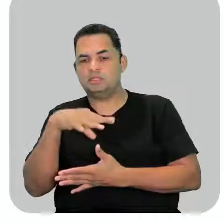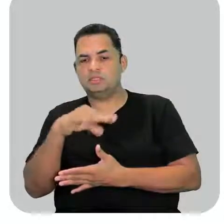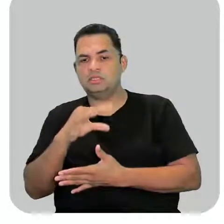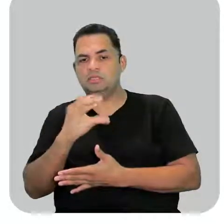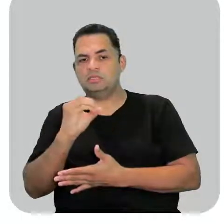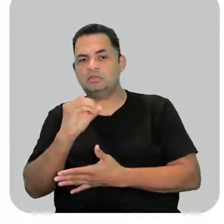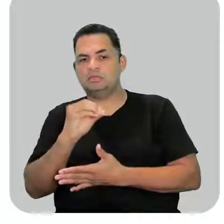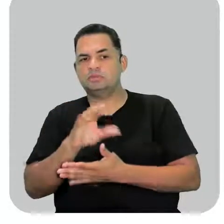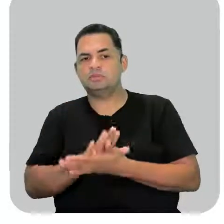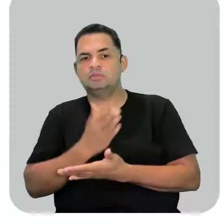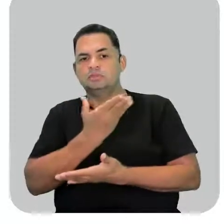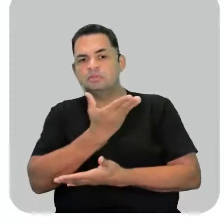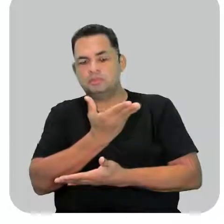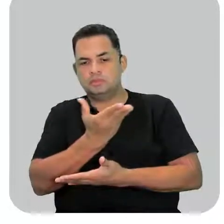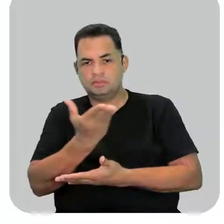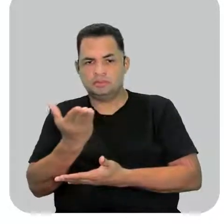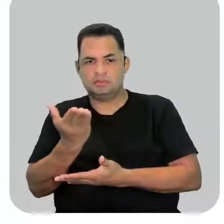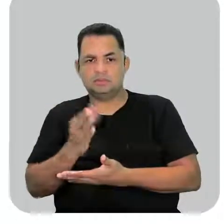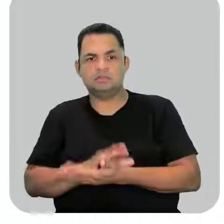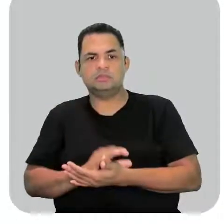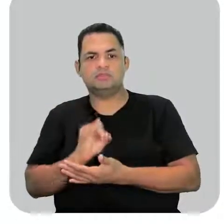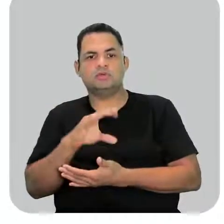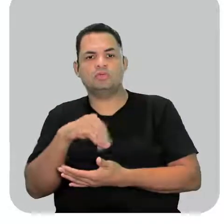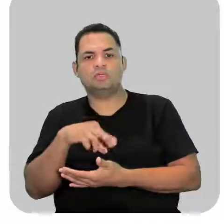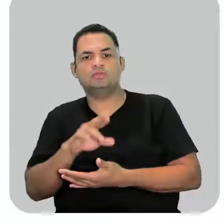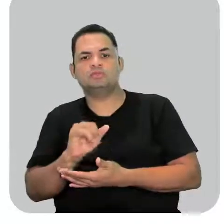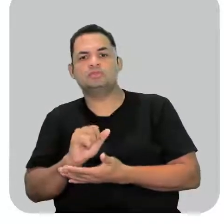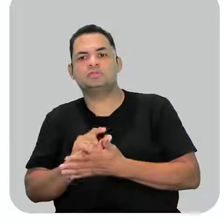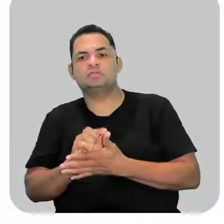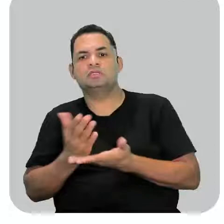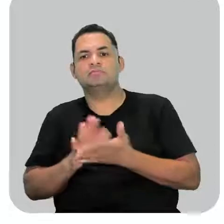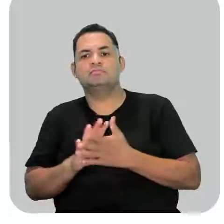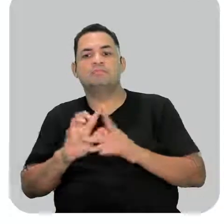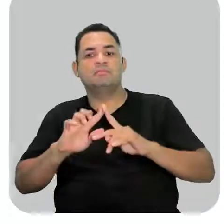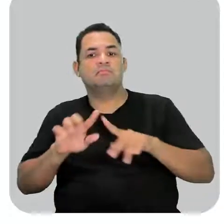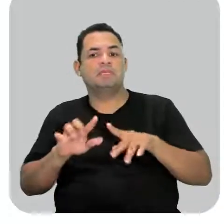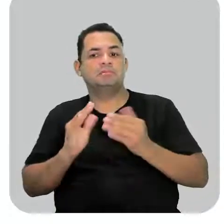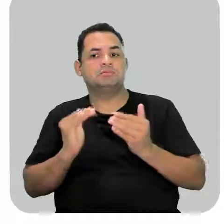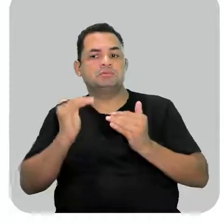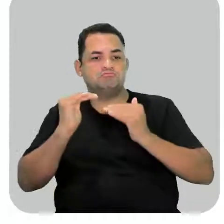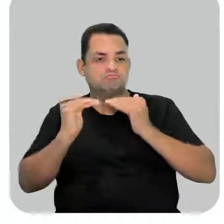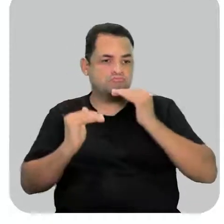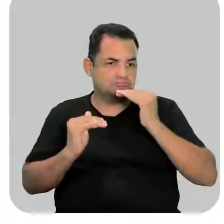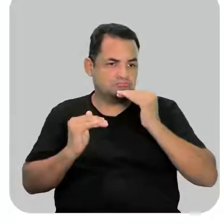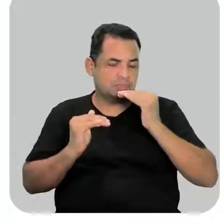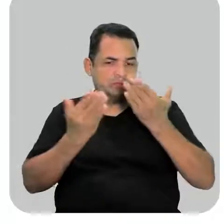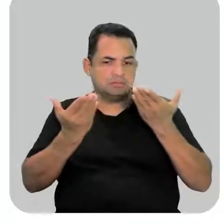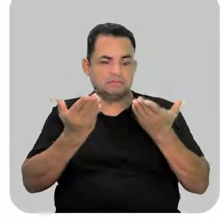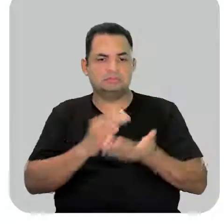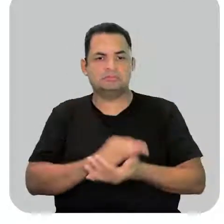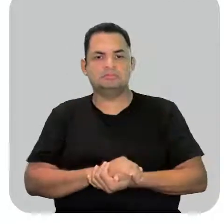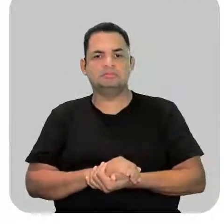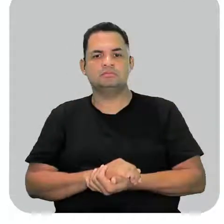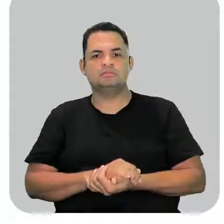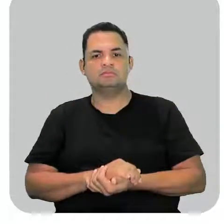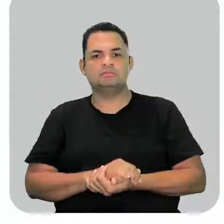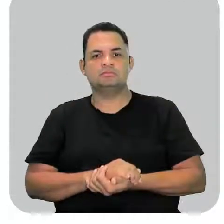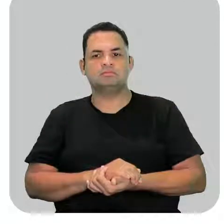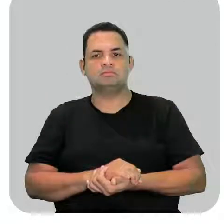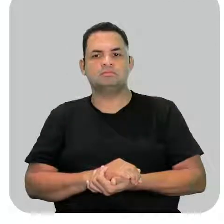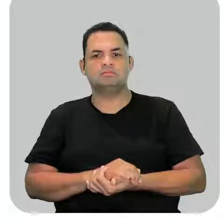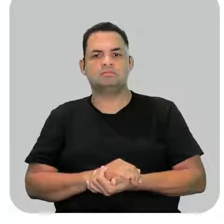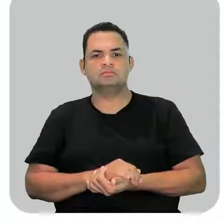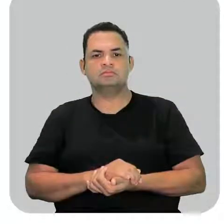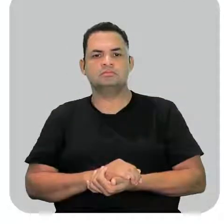são isômeros das nitrilas, porém menos estáveis que estas. O que